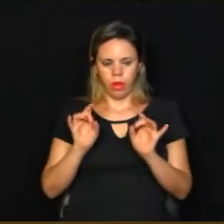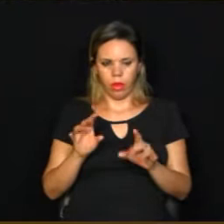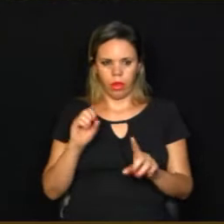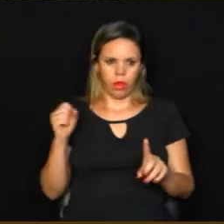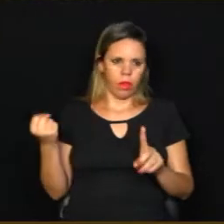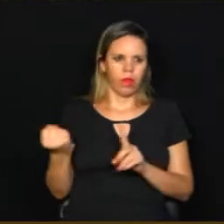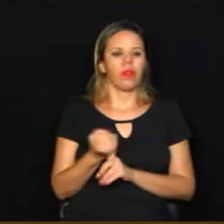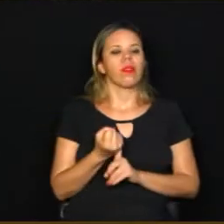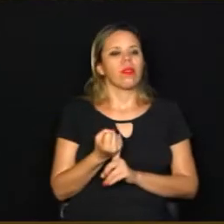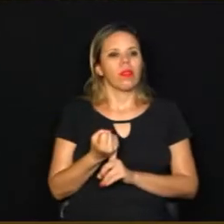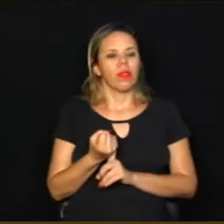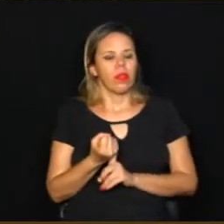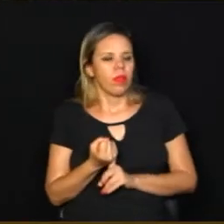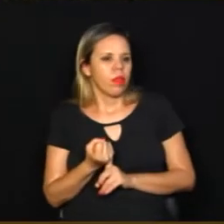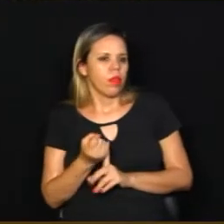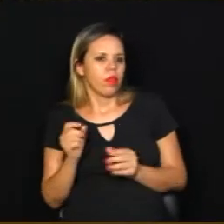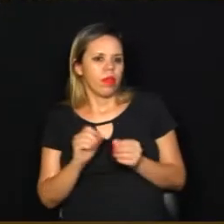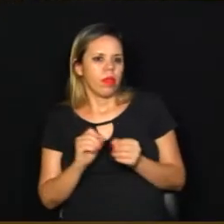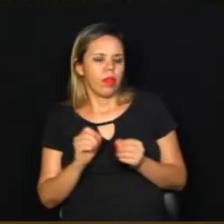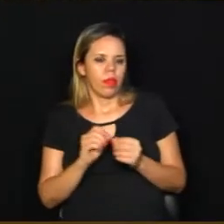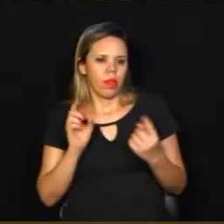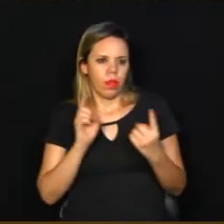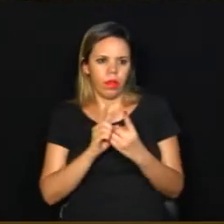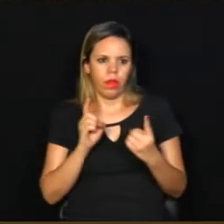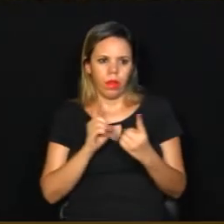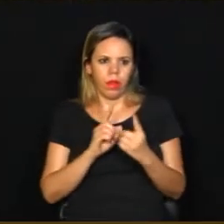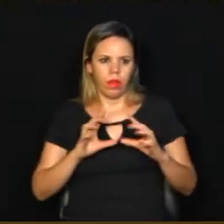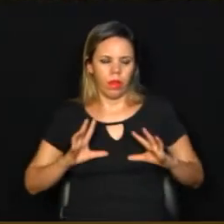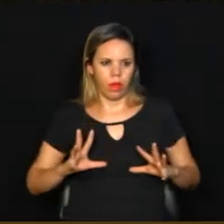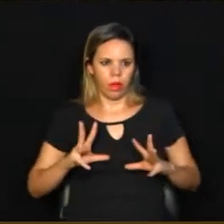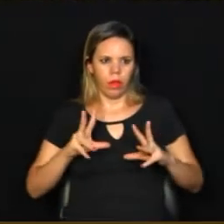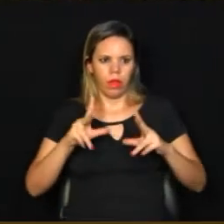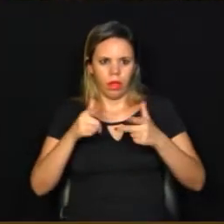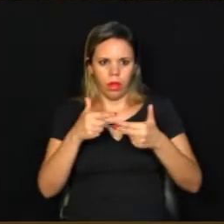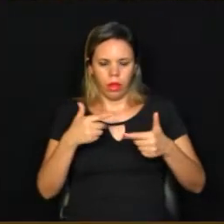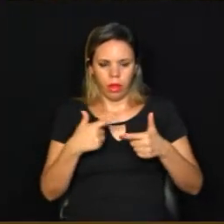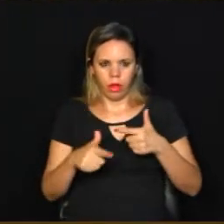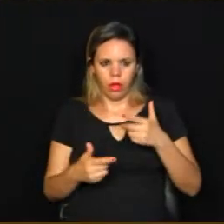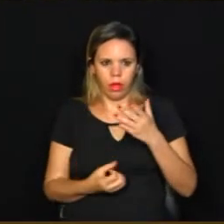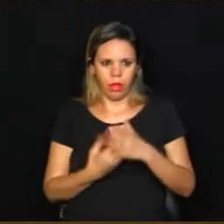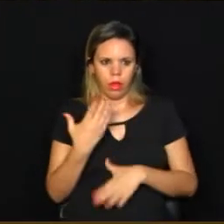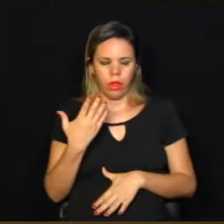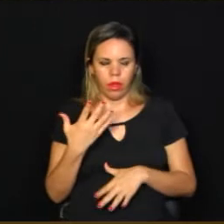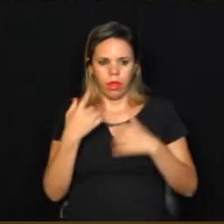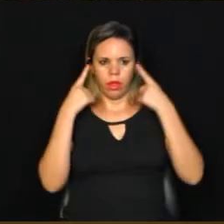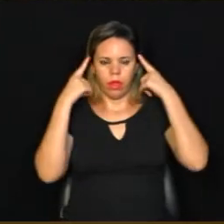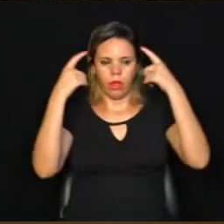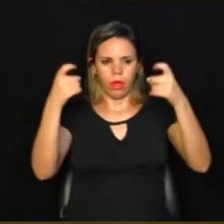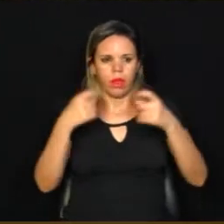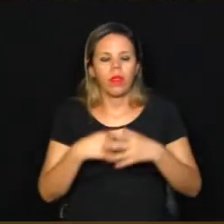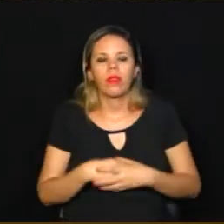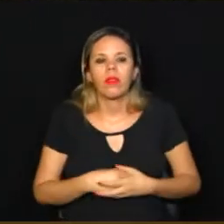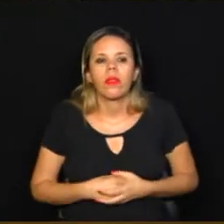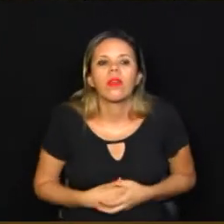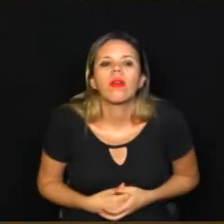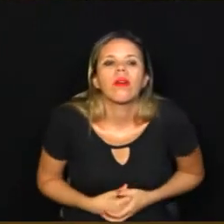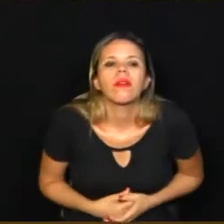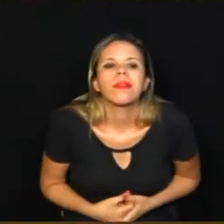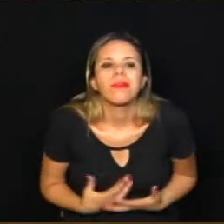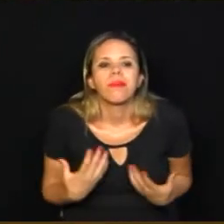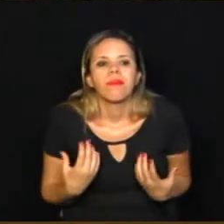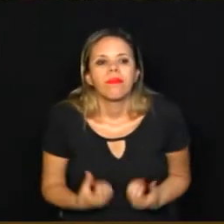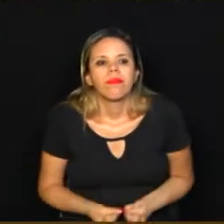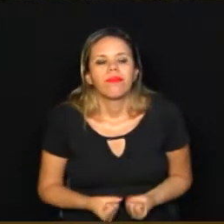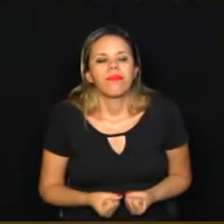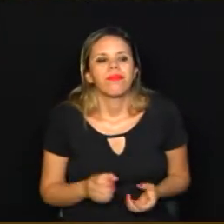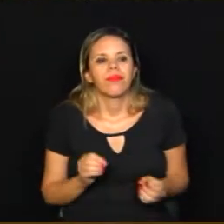Assistência Social. Eles fazem o atendimento de todos os casos que envolvem violência. Eles acolhem,